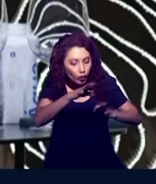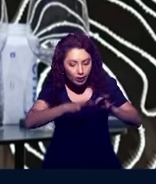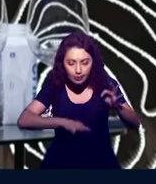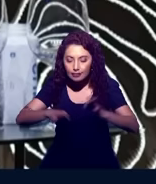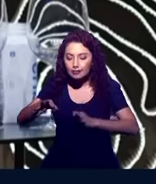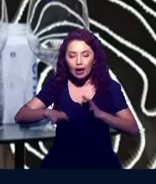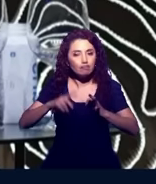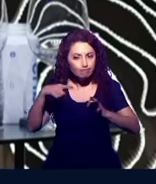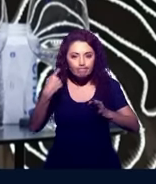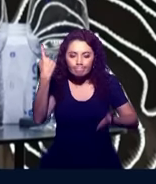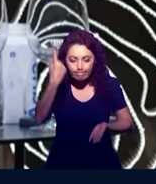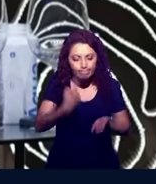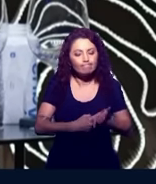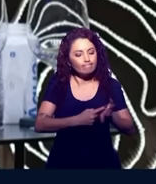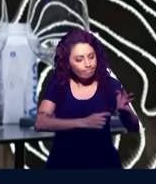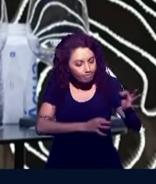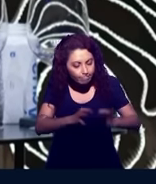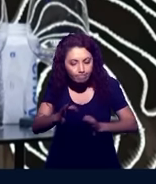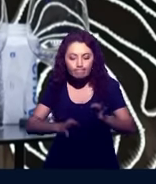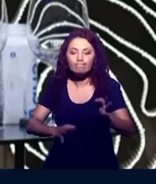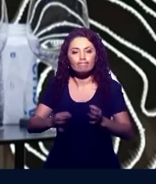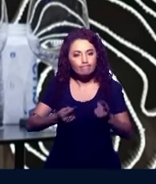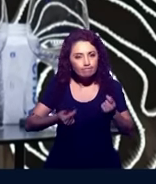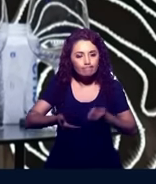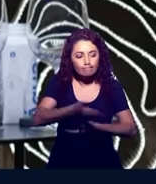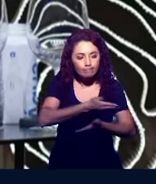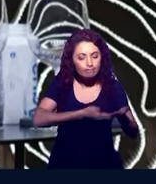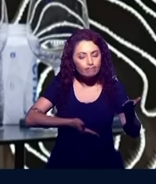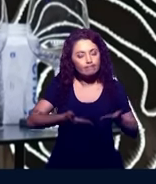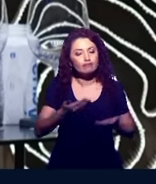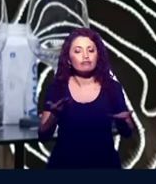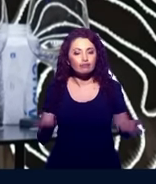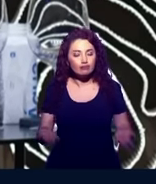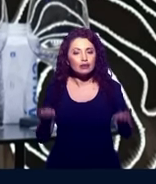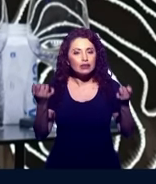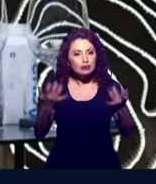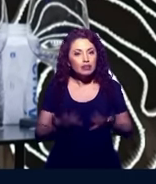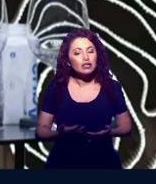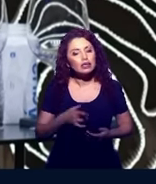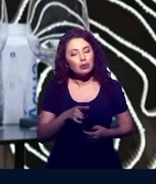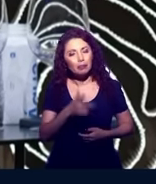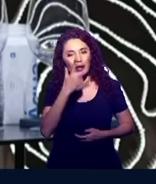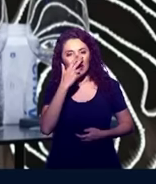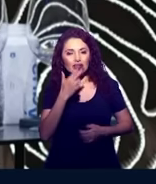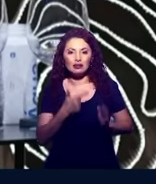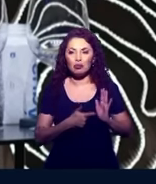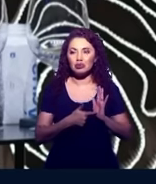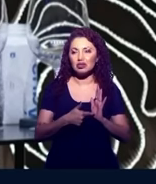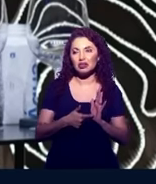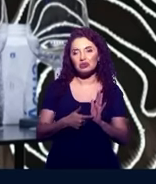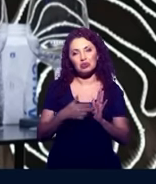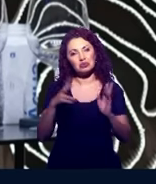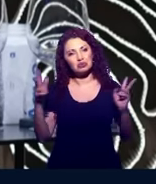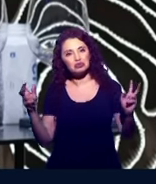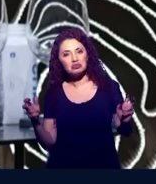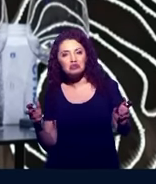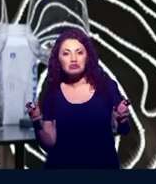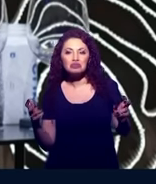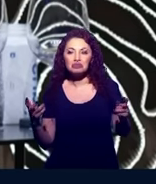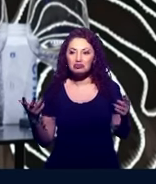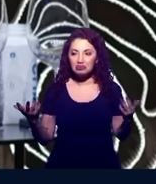a casa sabe quando a gente fala isso dá a impressão que você tá passando uma ideia Ah o